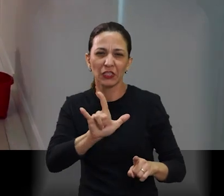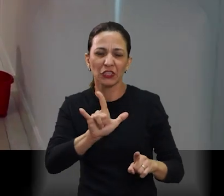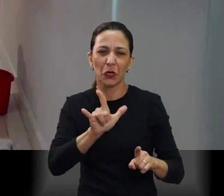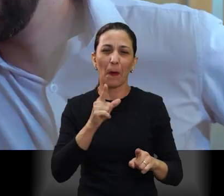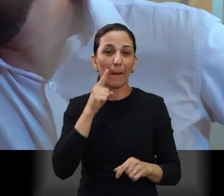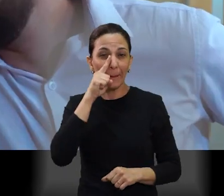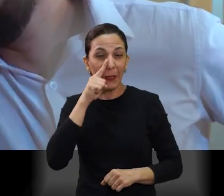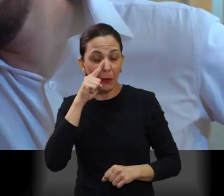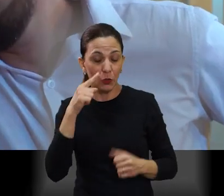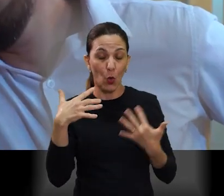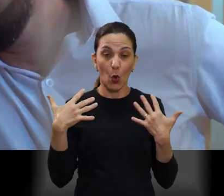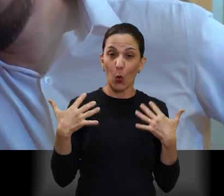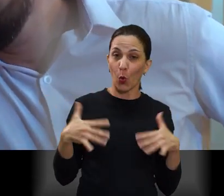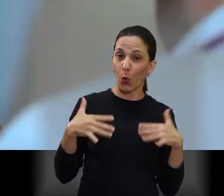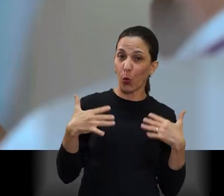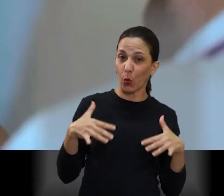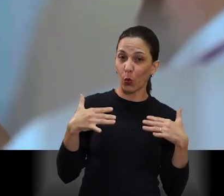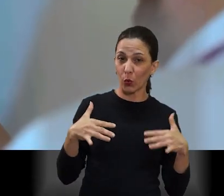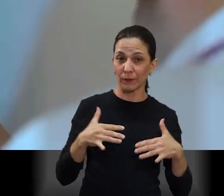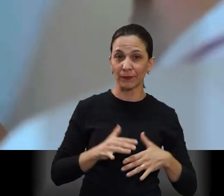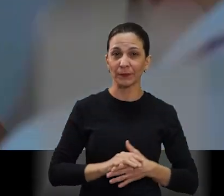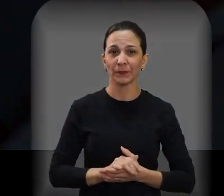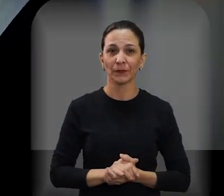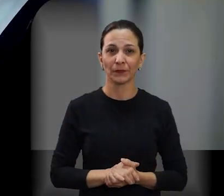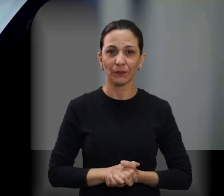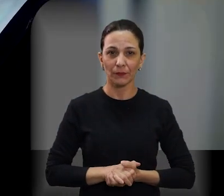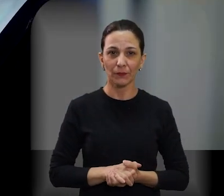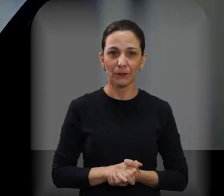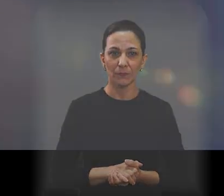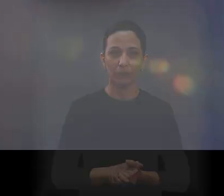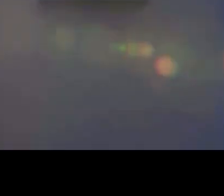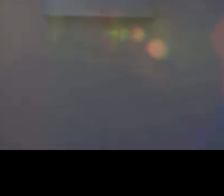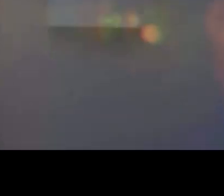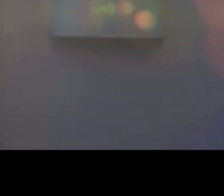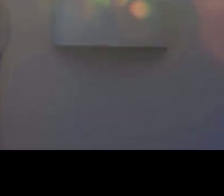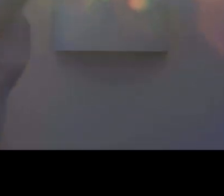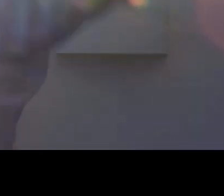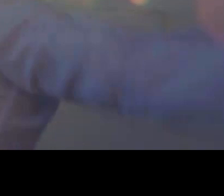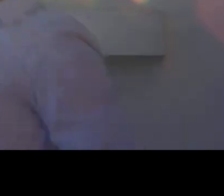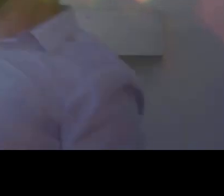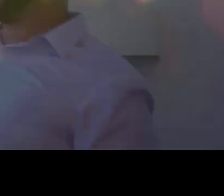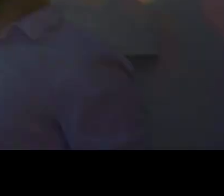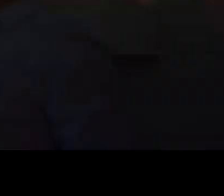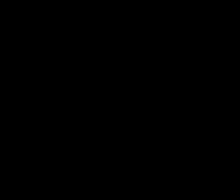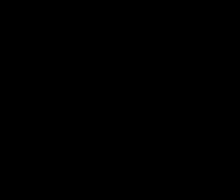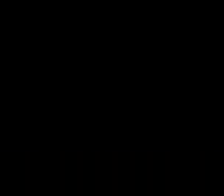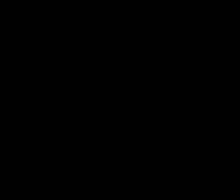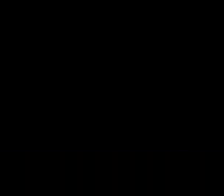ciúmes, assassinatos, Atração de Risco, ele é bem forte.